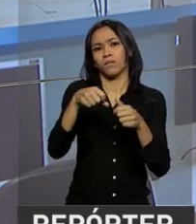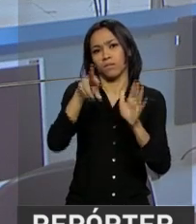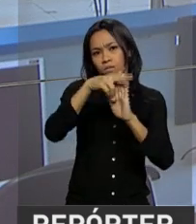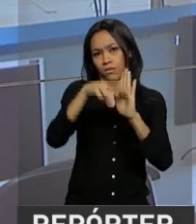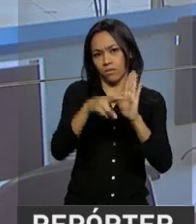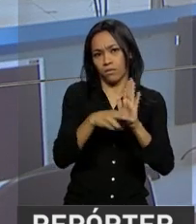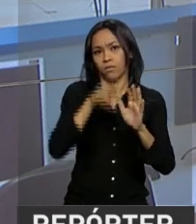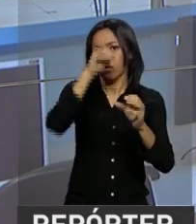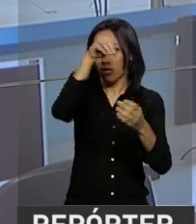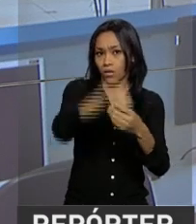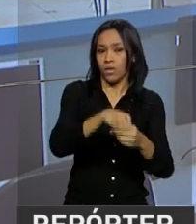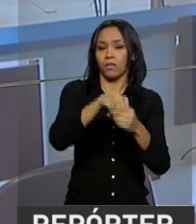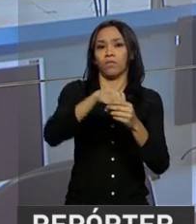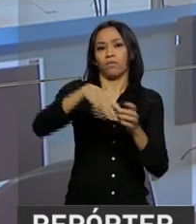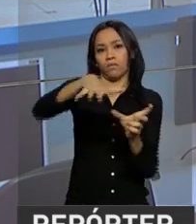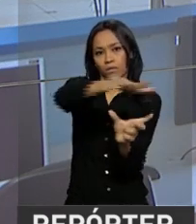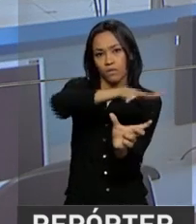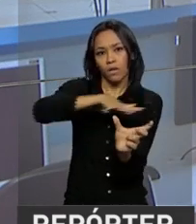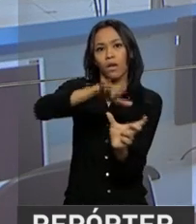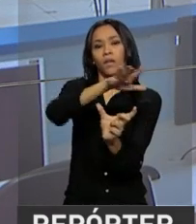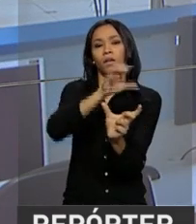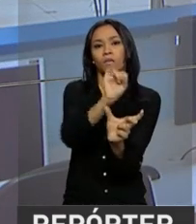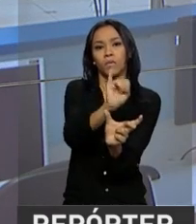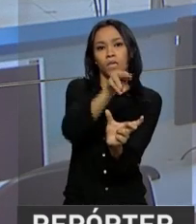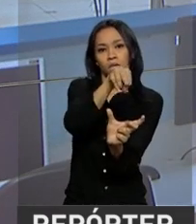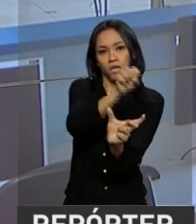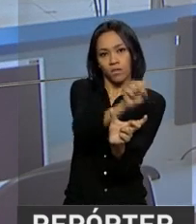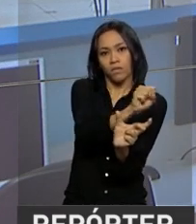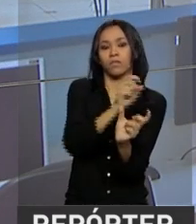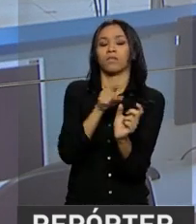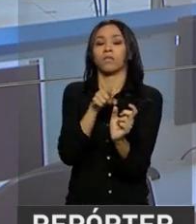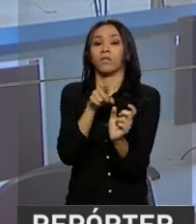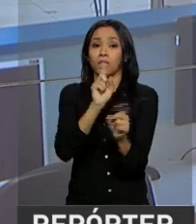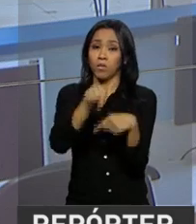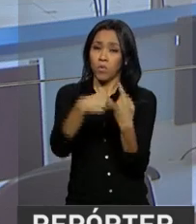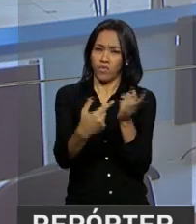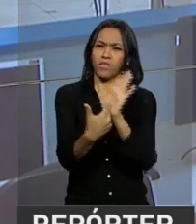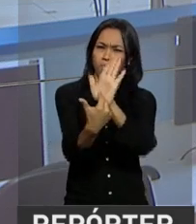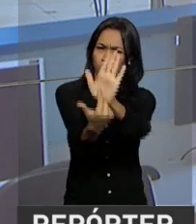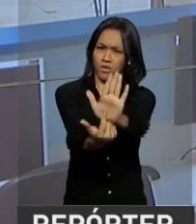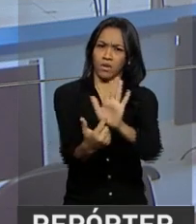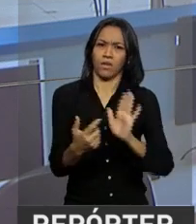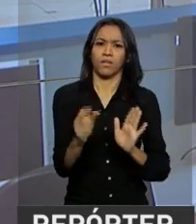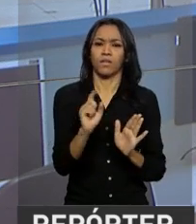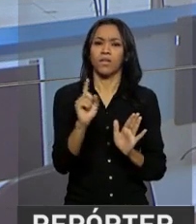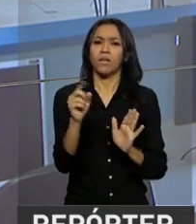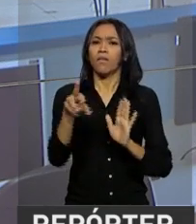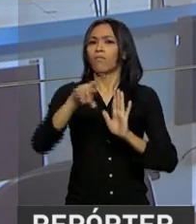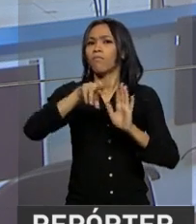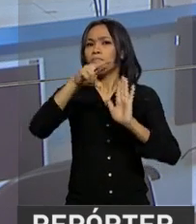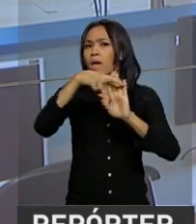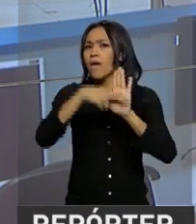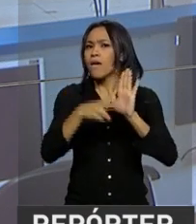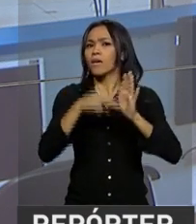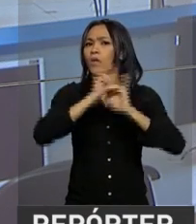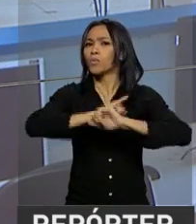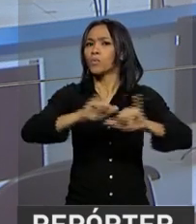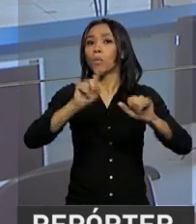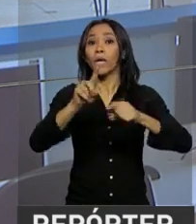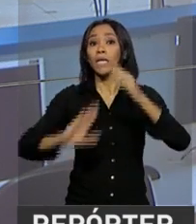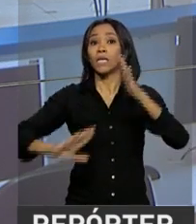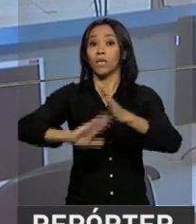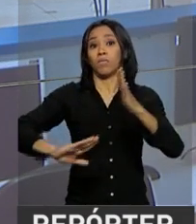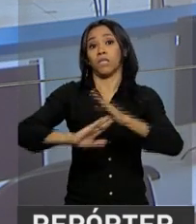setor. Segundo Temer, em breve propostas concretas serão apresentadas. Entre as medidas anunciadas está a limitação